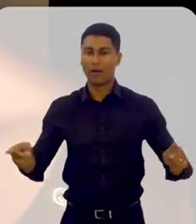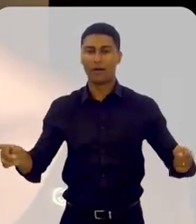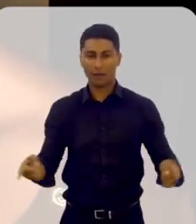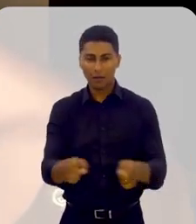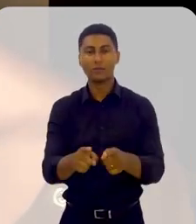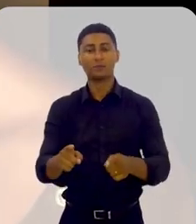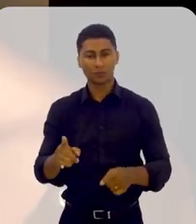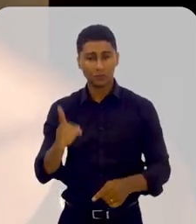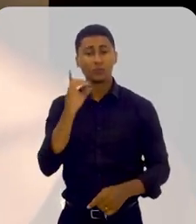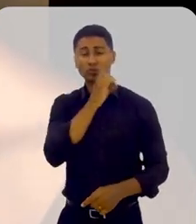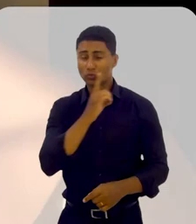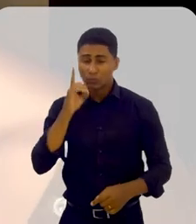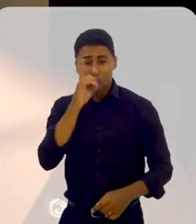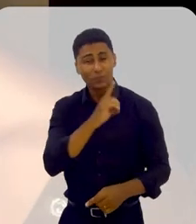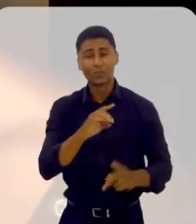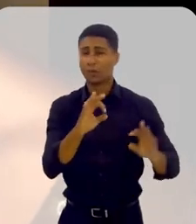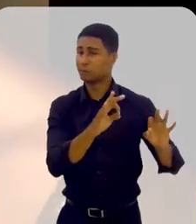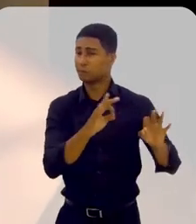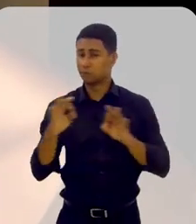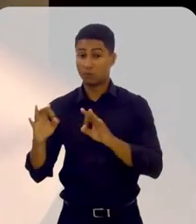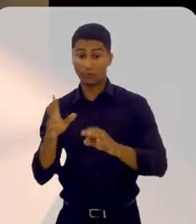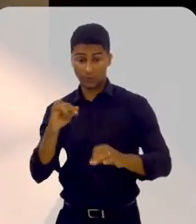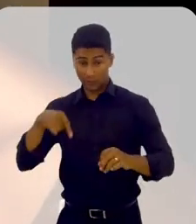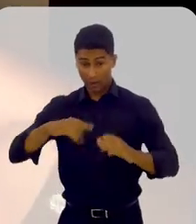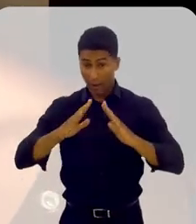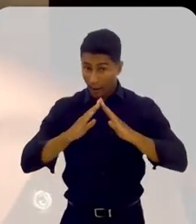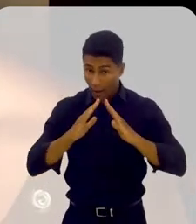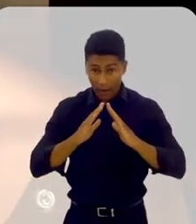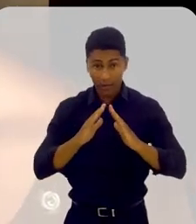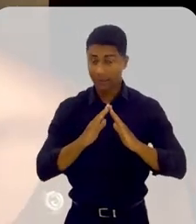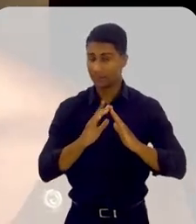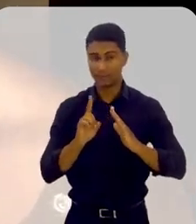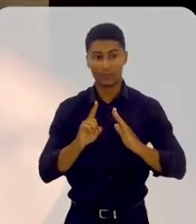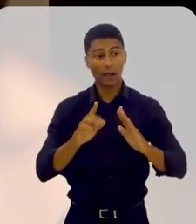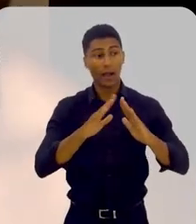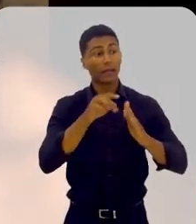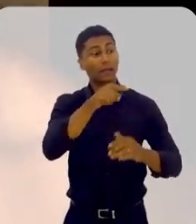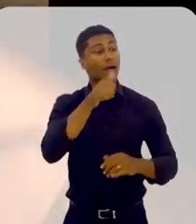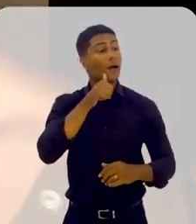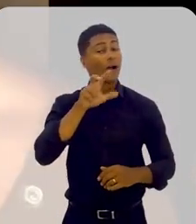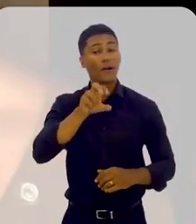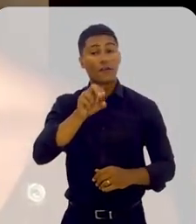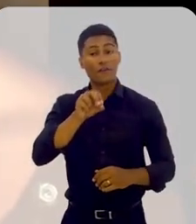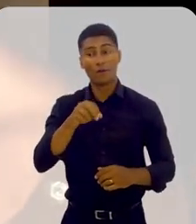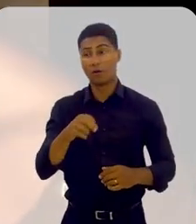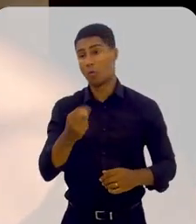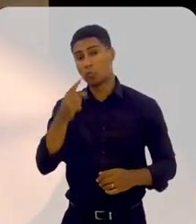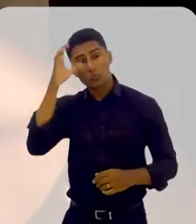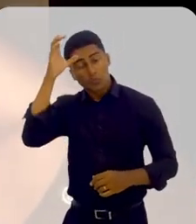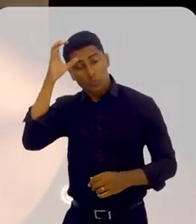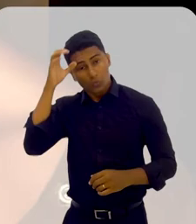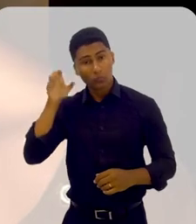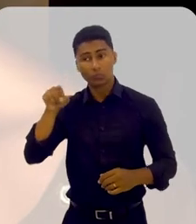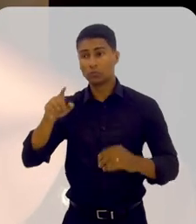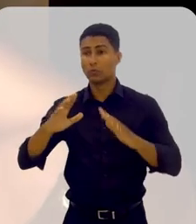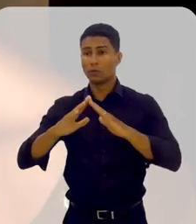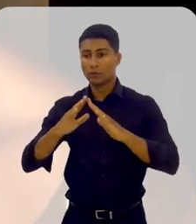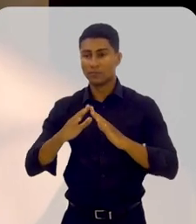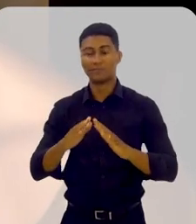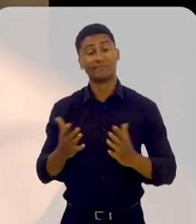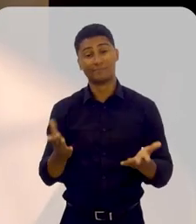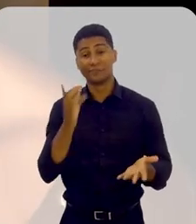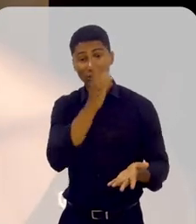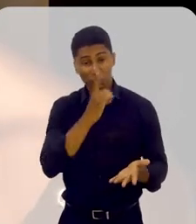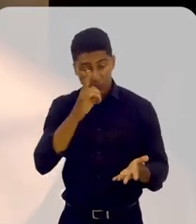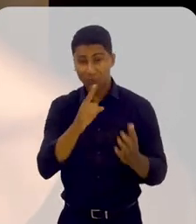a gente fazia um churrasco. Se não era na nossa casa, era na casa da minha avó, ou da outra avó, de algum tio. Mas é isso mesmo, domingo se